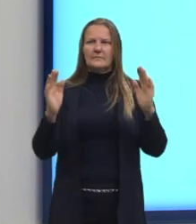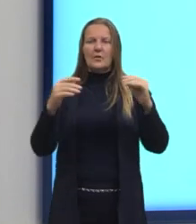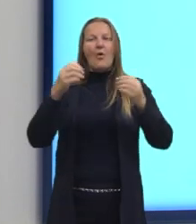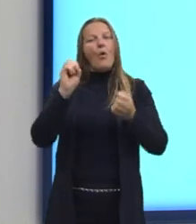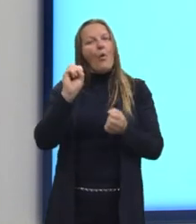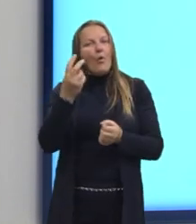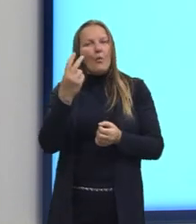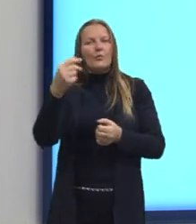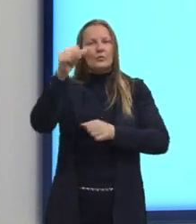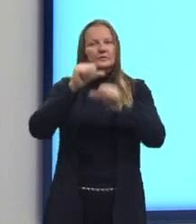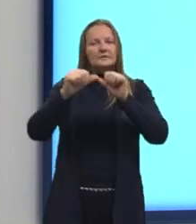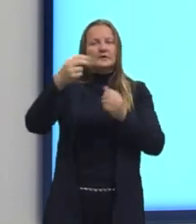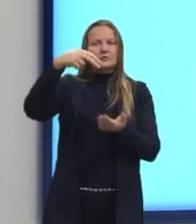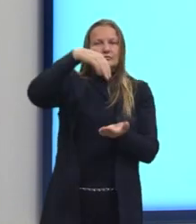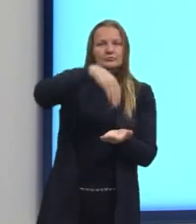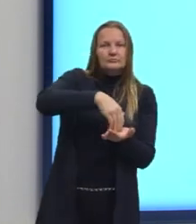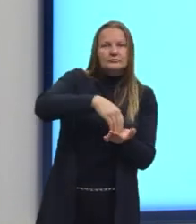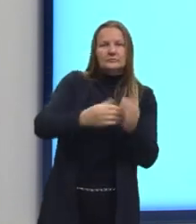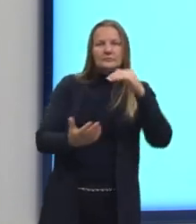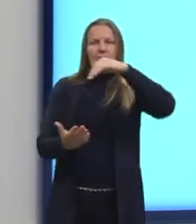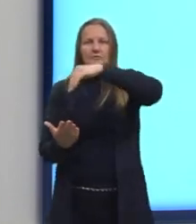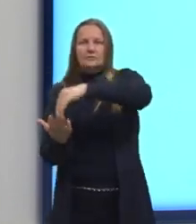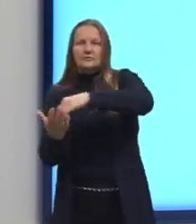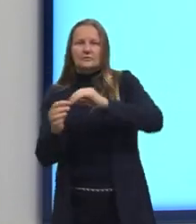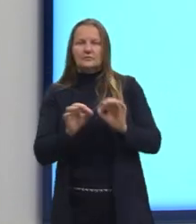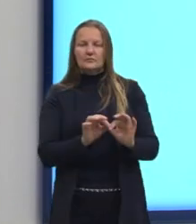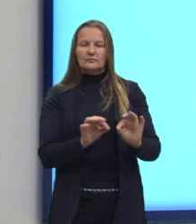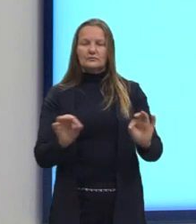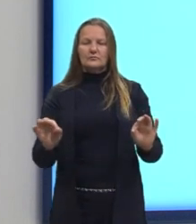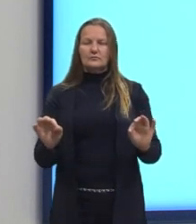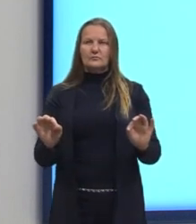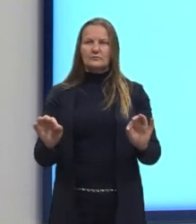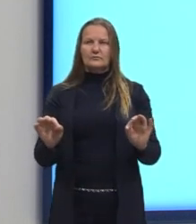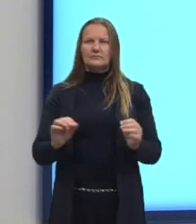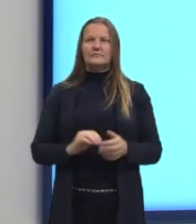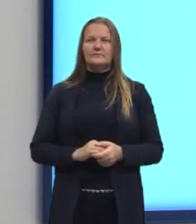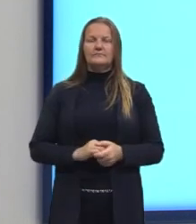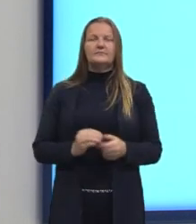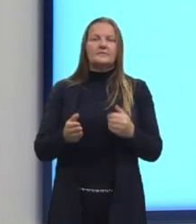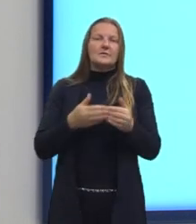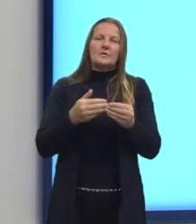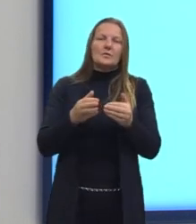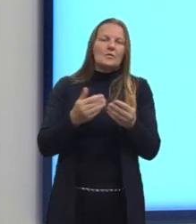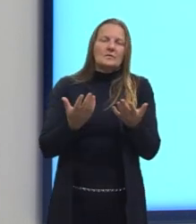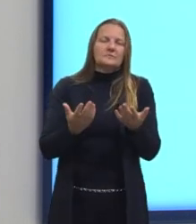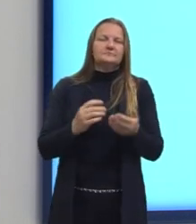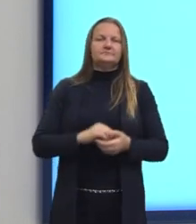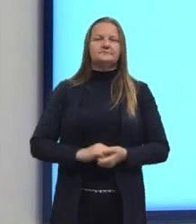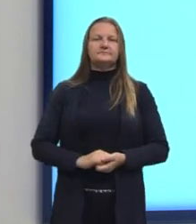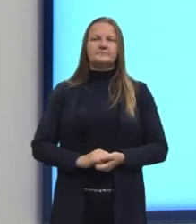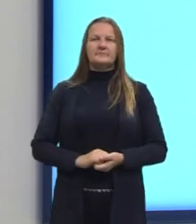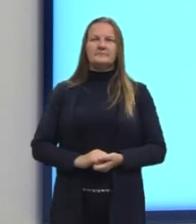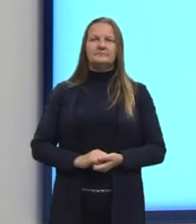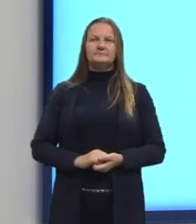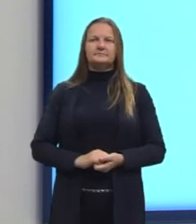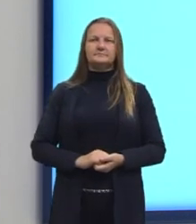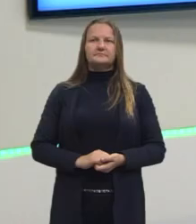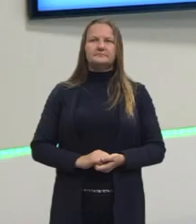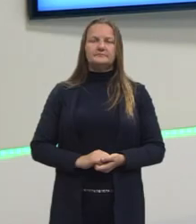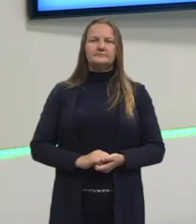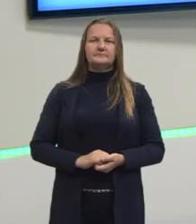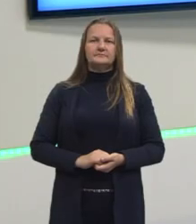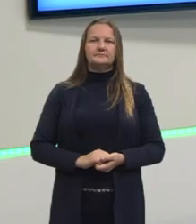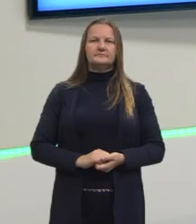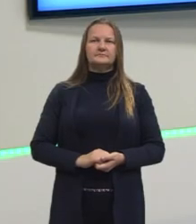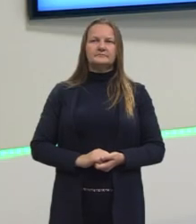tá então eu posso marcar aqui tá marcado em um lugar mais aleatório né bom então a amplitude